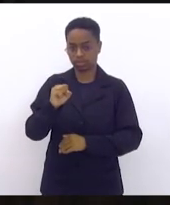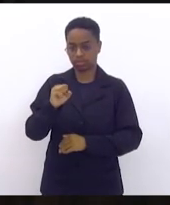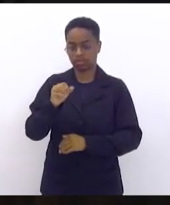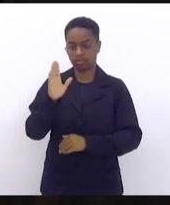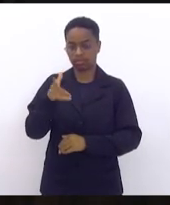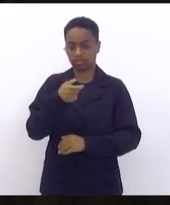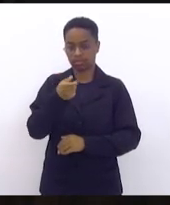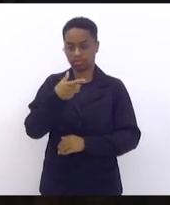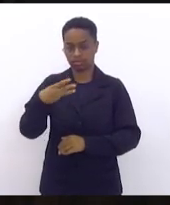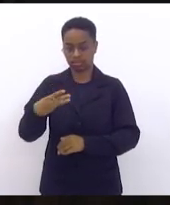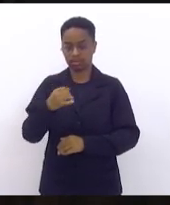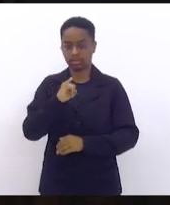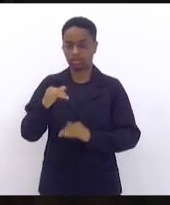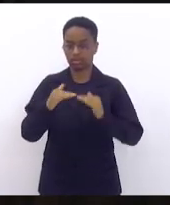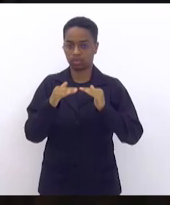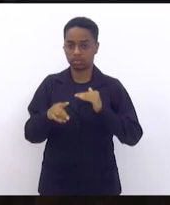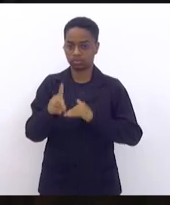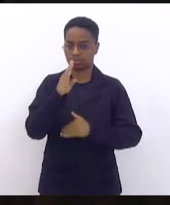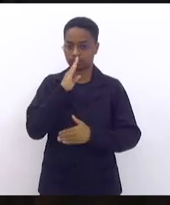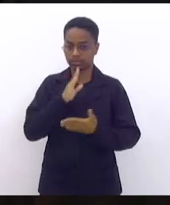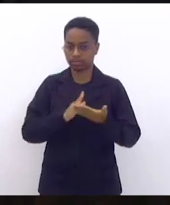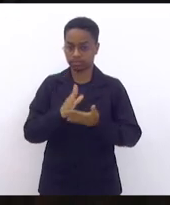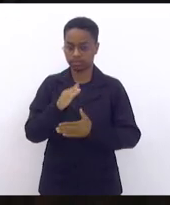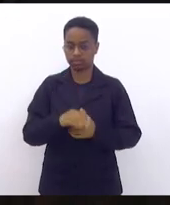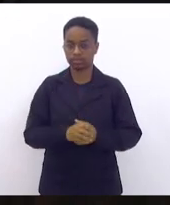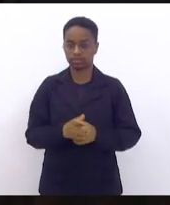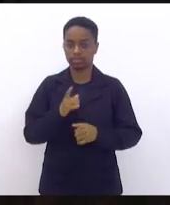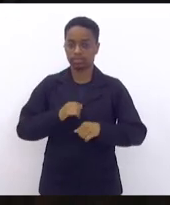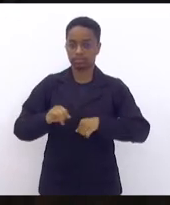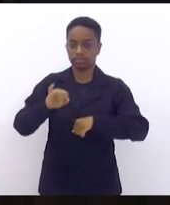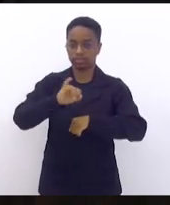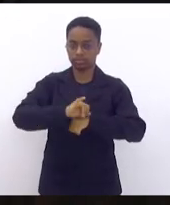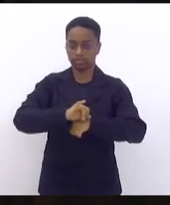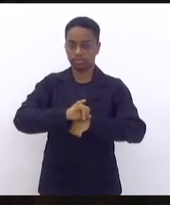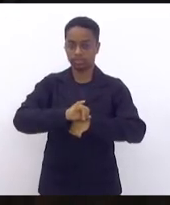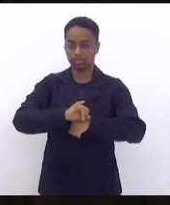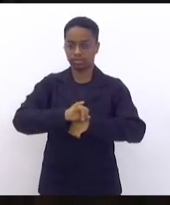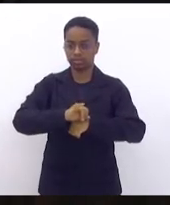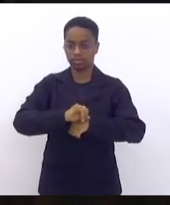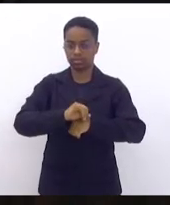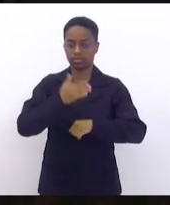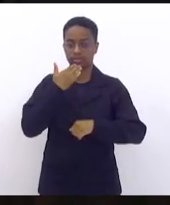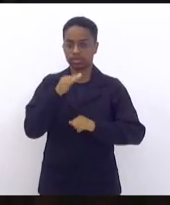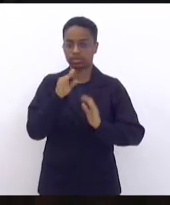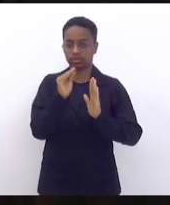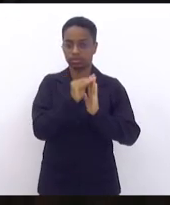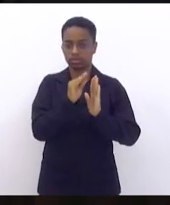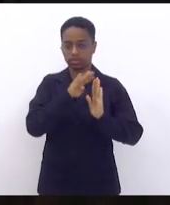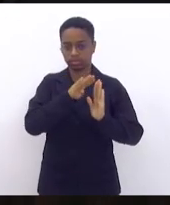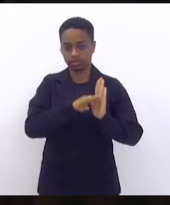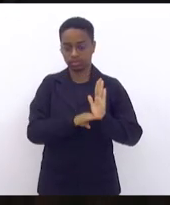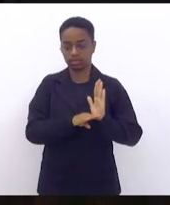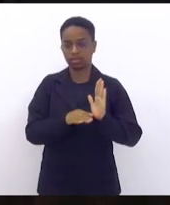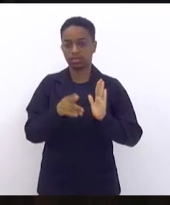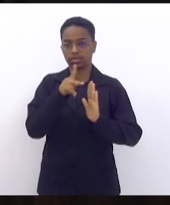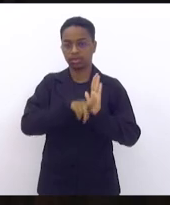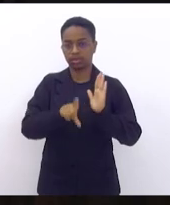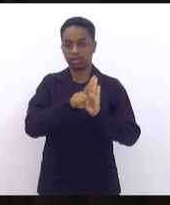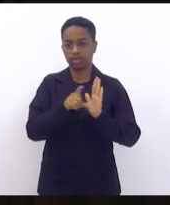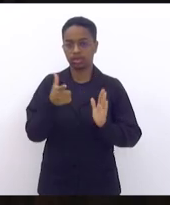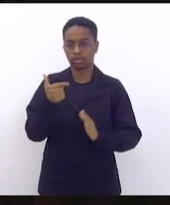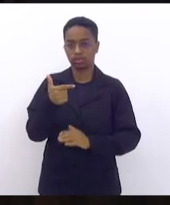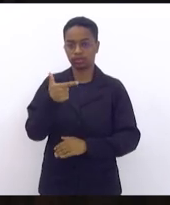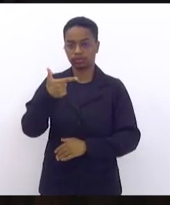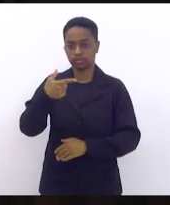deputada Marina do MST. Os senhores que aprovam, mas como estão, aprovados. Há sobre a lei requerimento de inclusão na ordem do dia do projeto